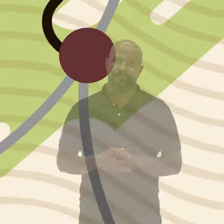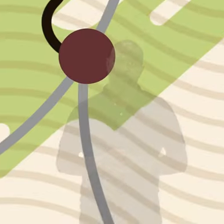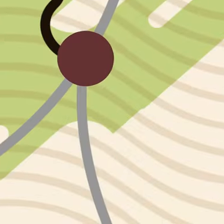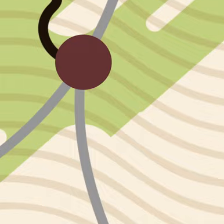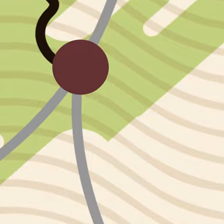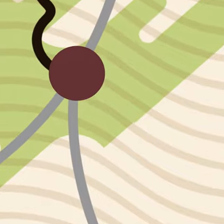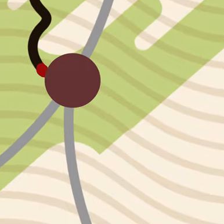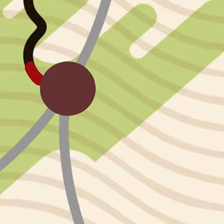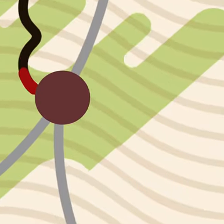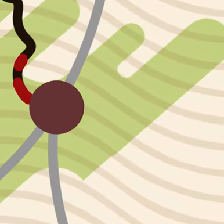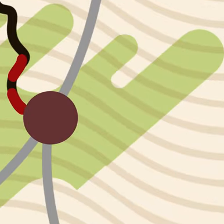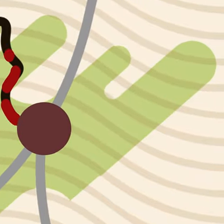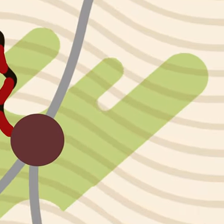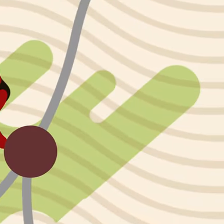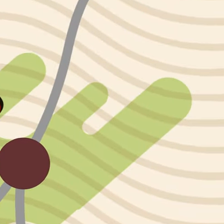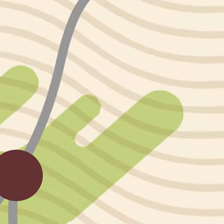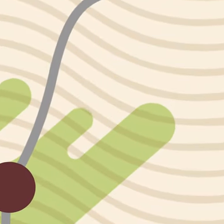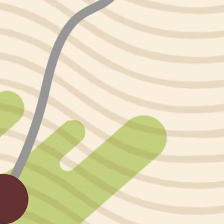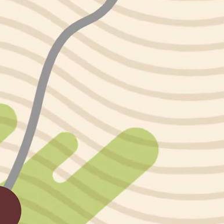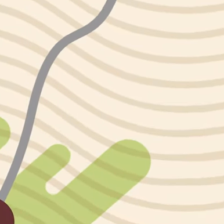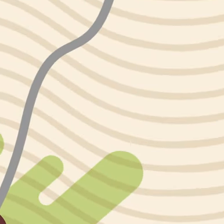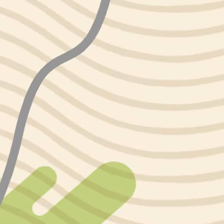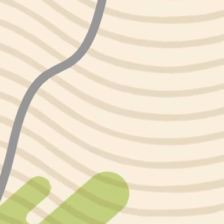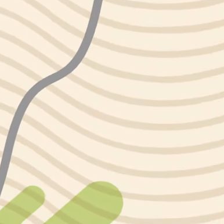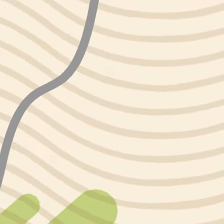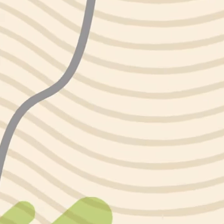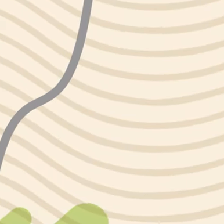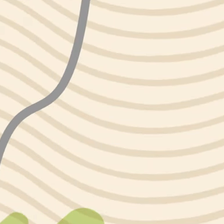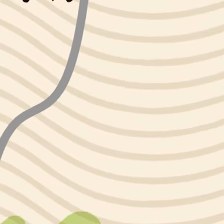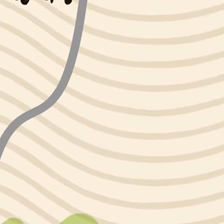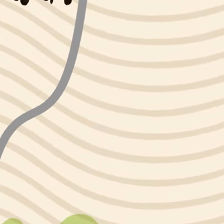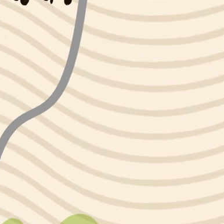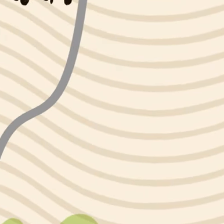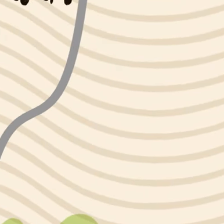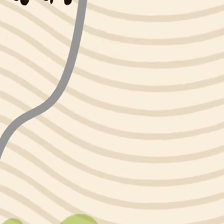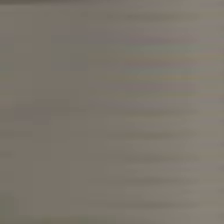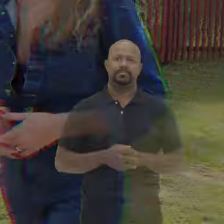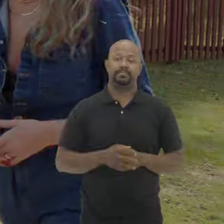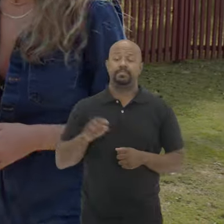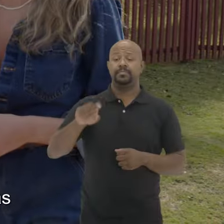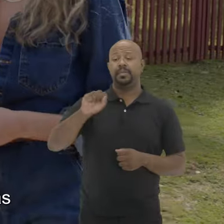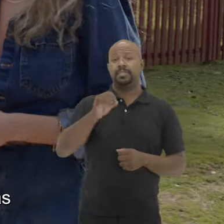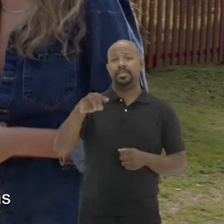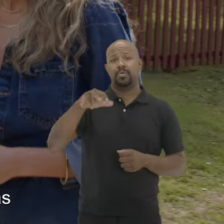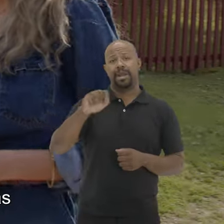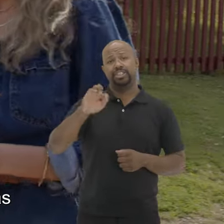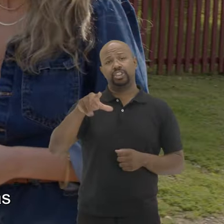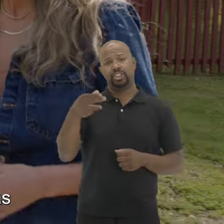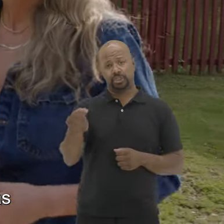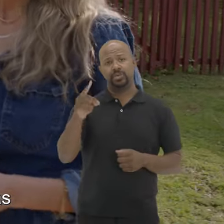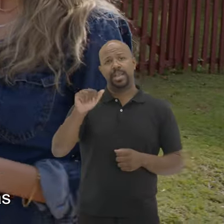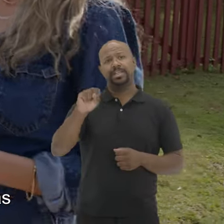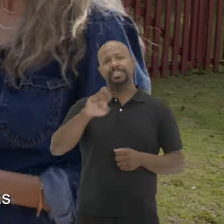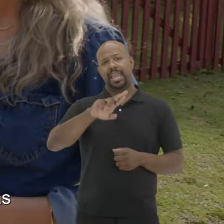vegetação nos entornos e mata fechada ao fundo o trajeto sendo tracejado de Santa Maria até São Martinho da Serra fala Camila da